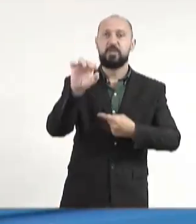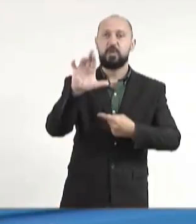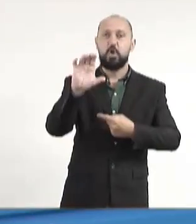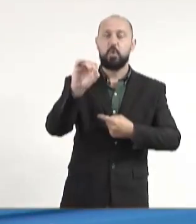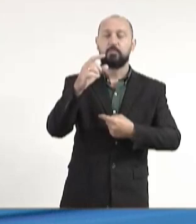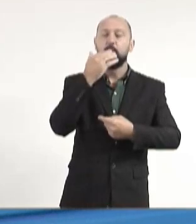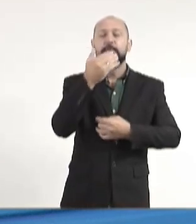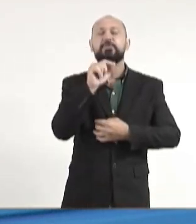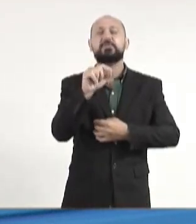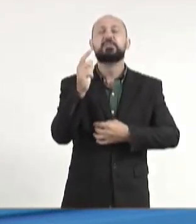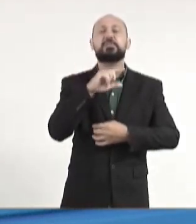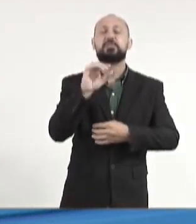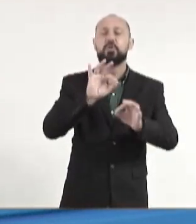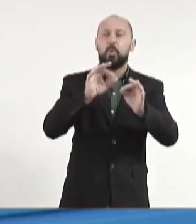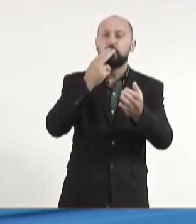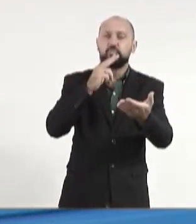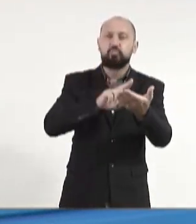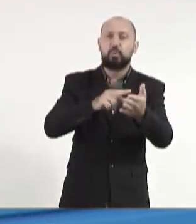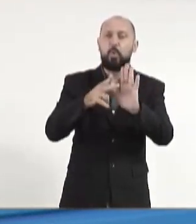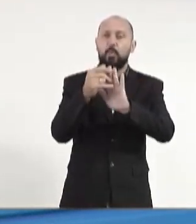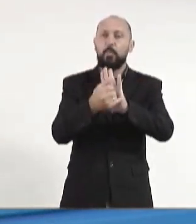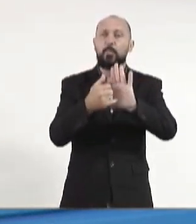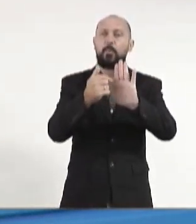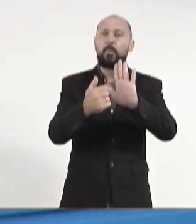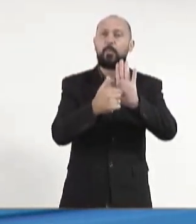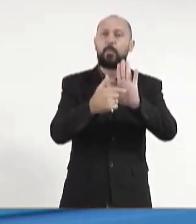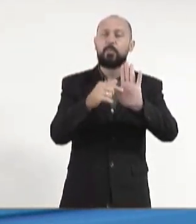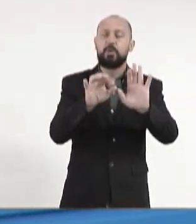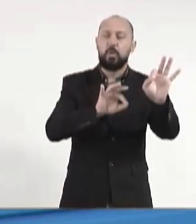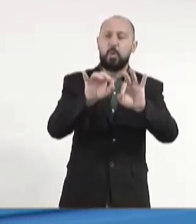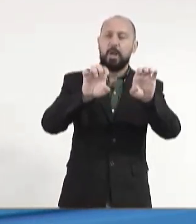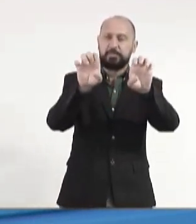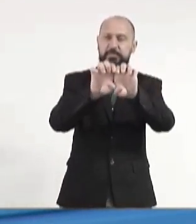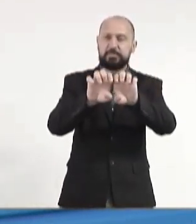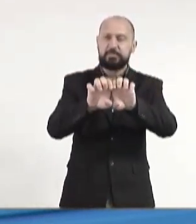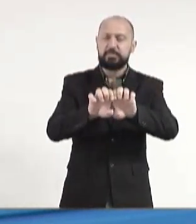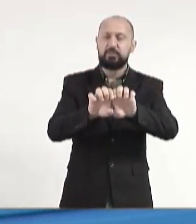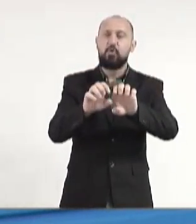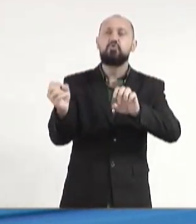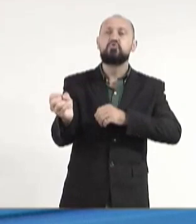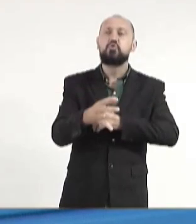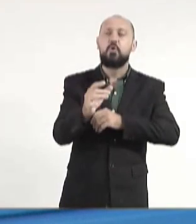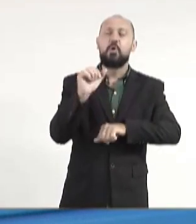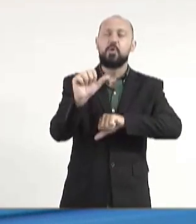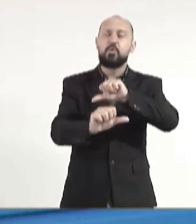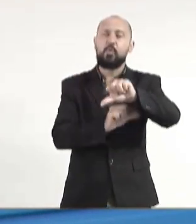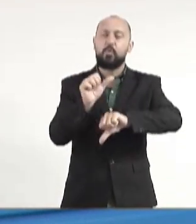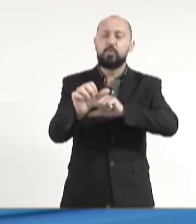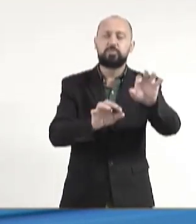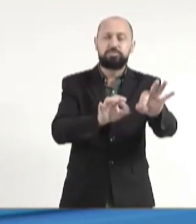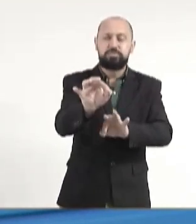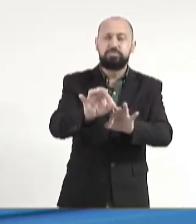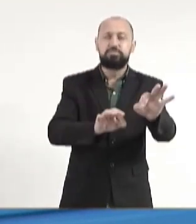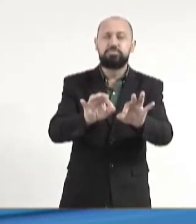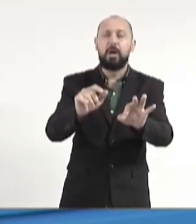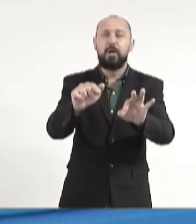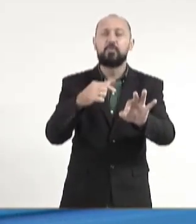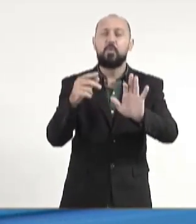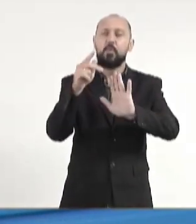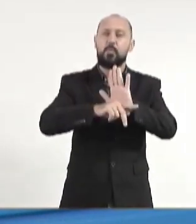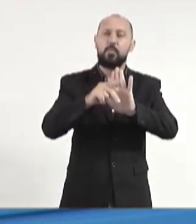ficou para a União e para os municípios. Então, mais um assunto que os parlamentares também podem agora, e que o Supremo Tribunal